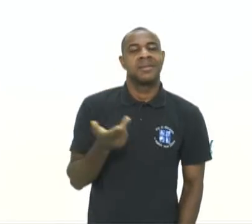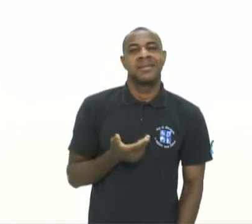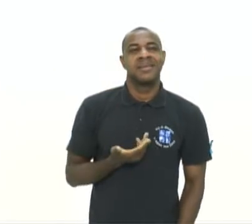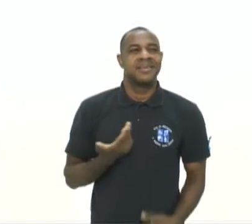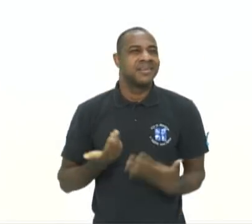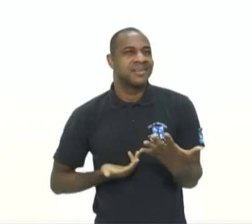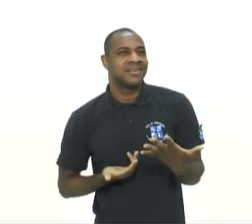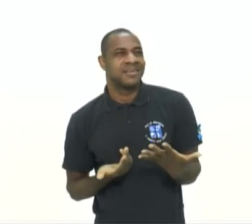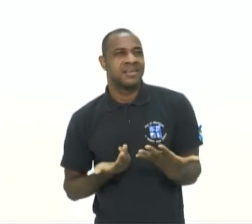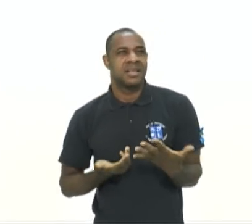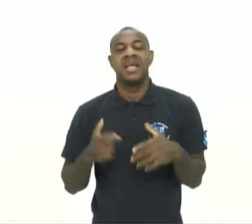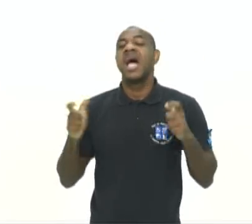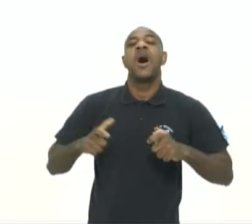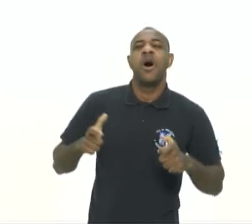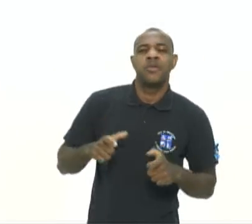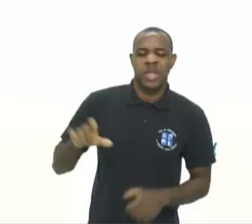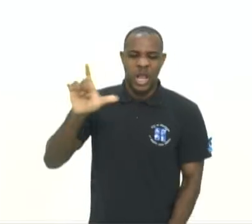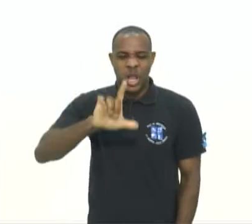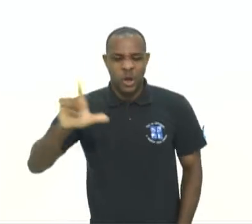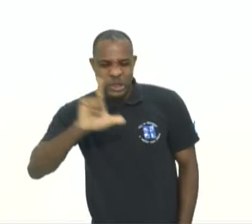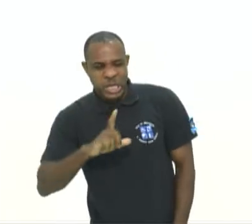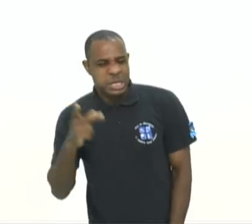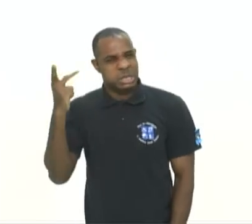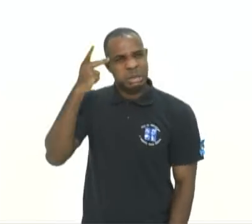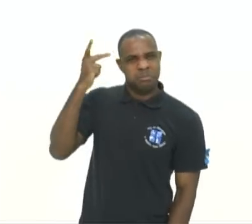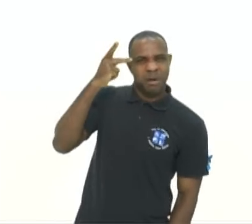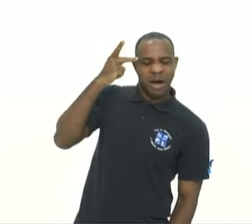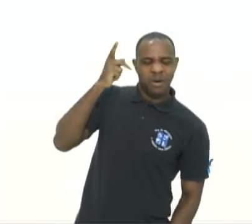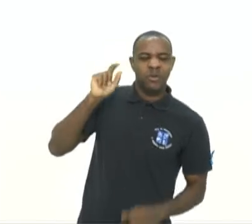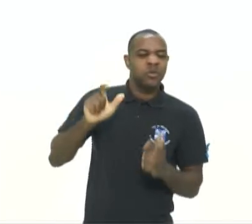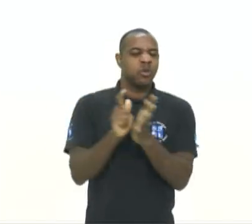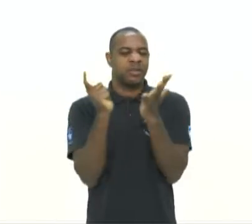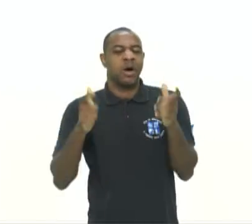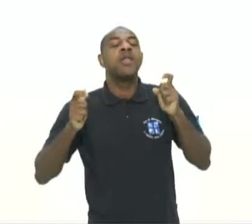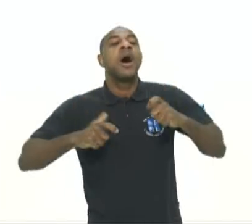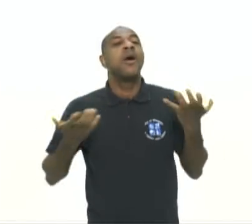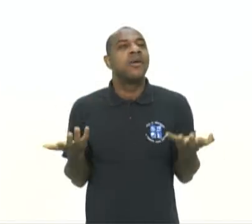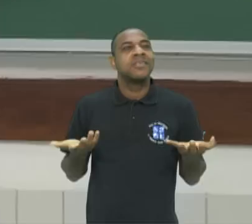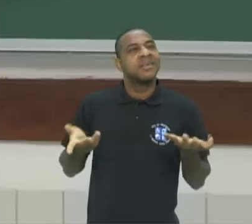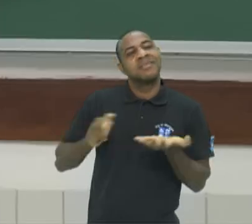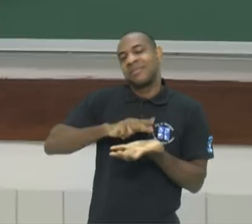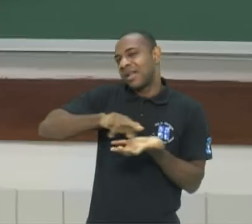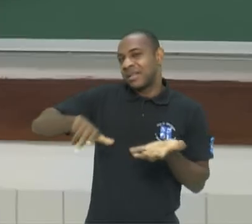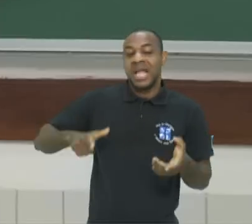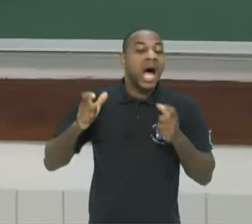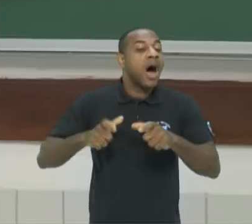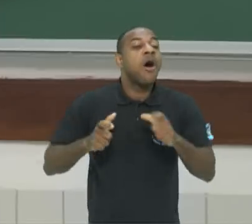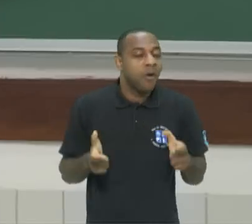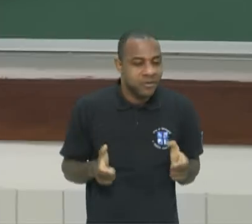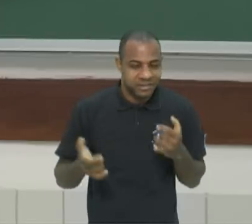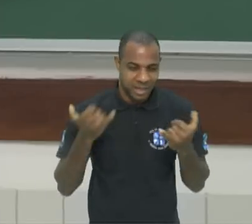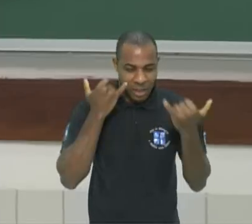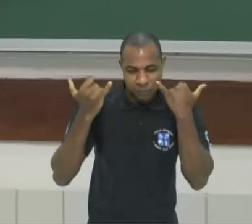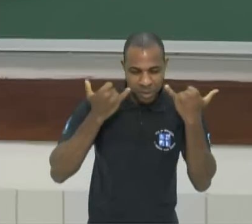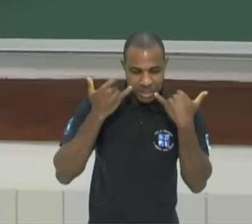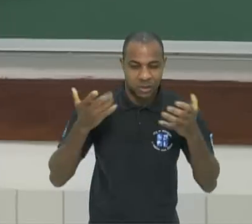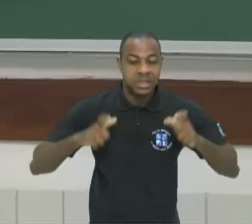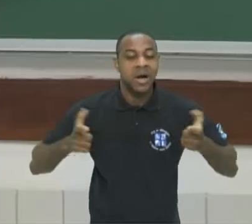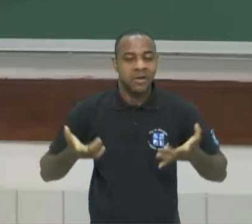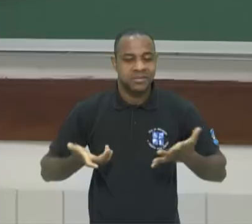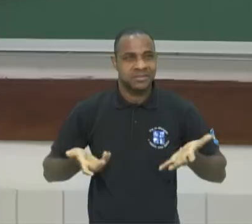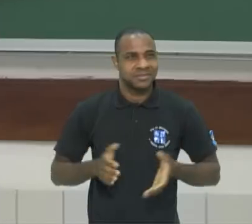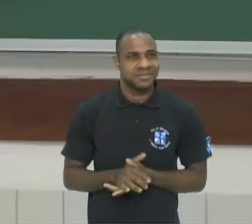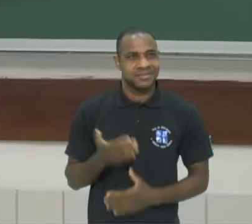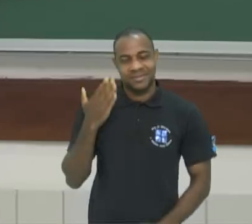Ah, Folha de Londrina, Folha de São Paulo, são várias. De onde que é essas notícias? Muito